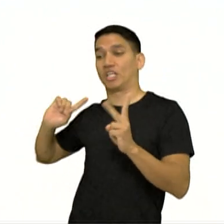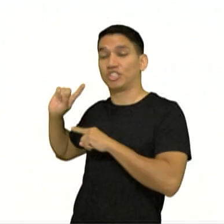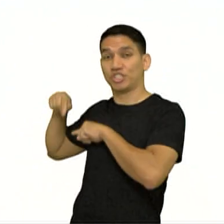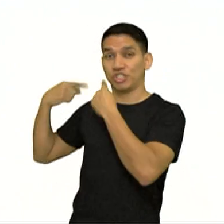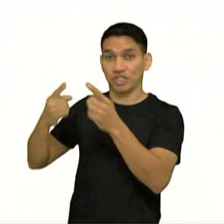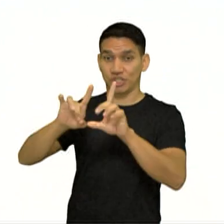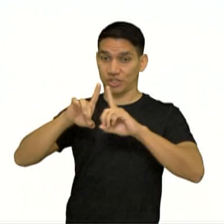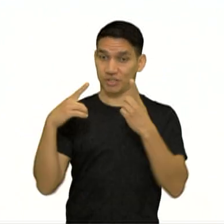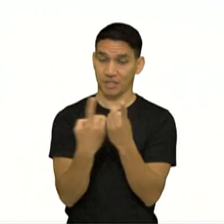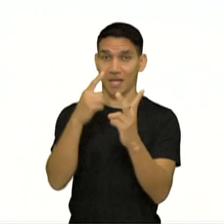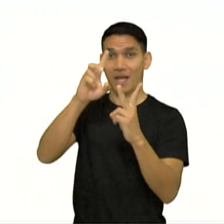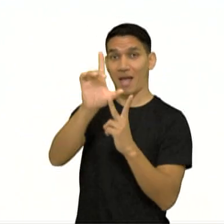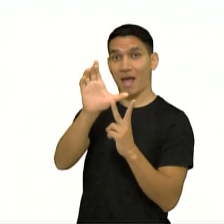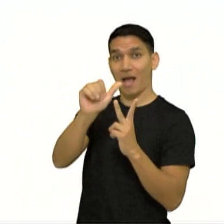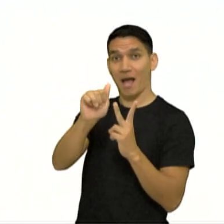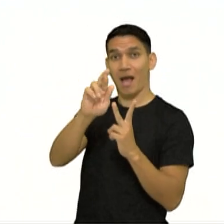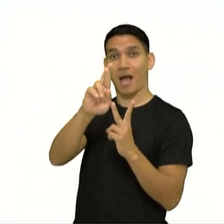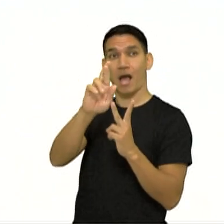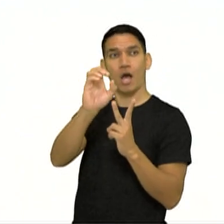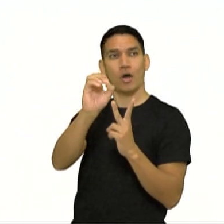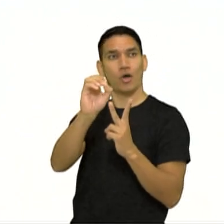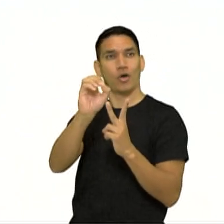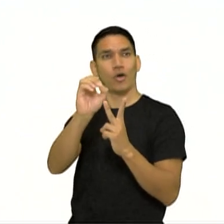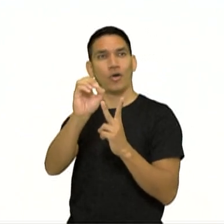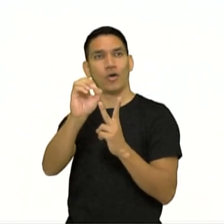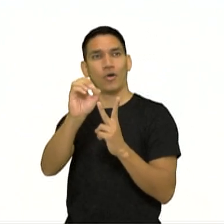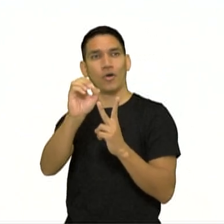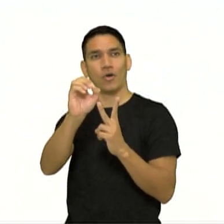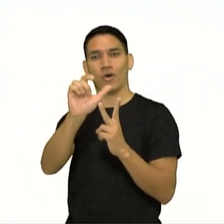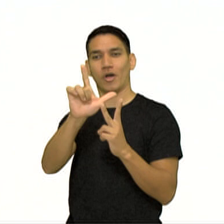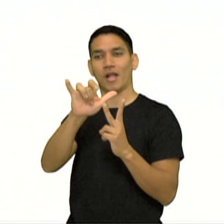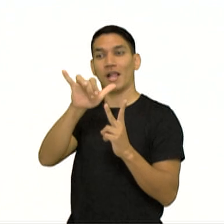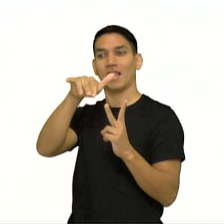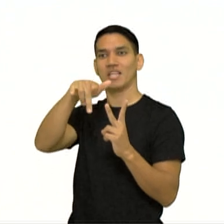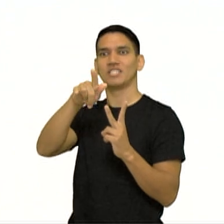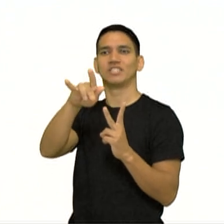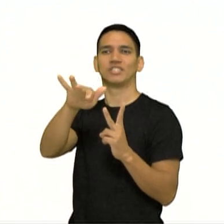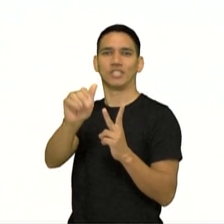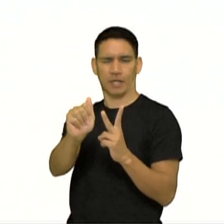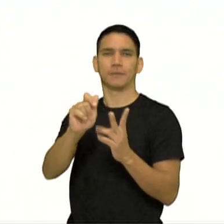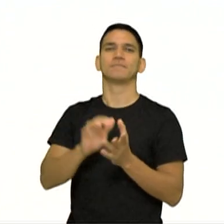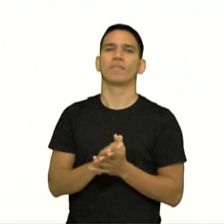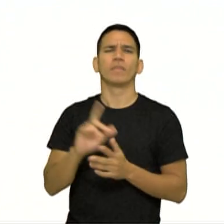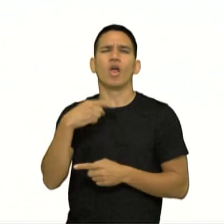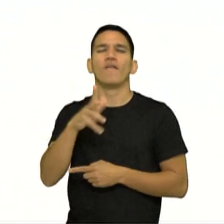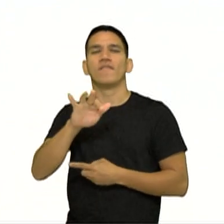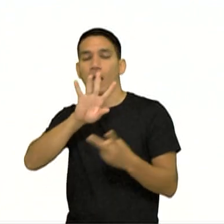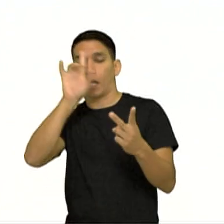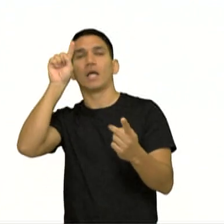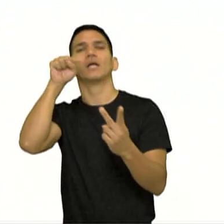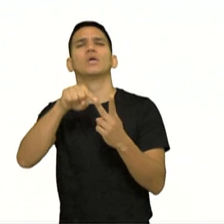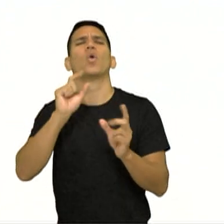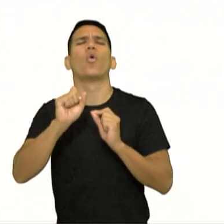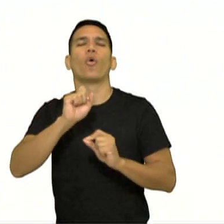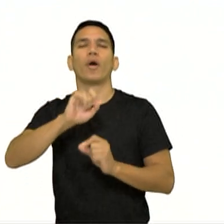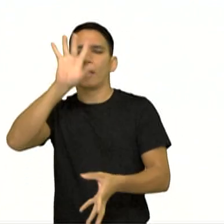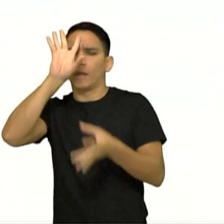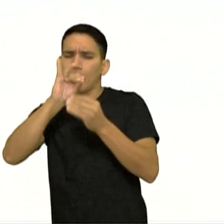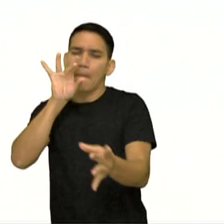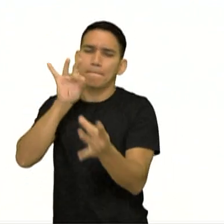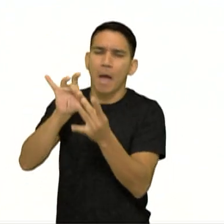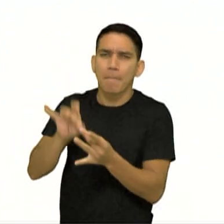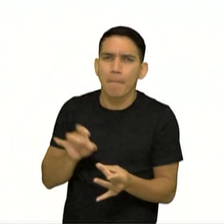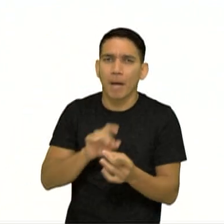bom, pessoal? E a gente vai reconhecer as especificidades do Império Carolíngio